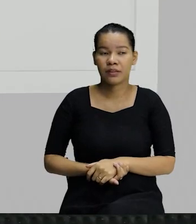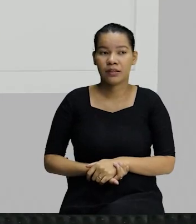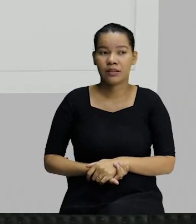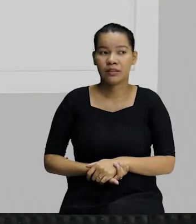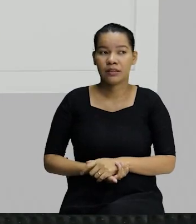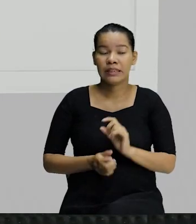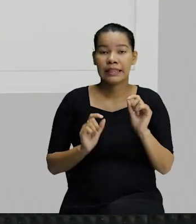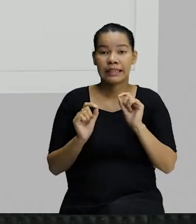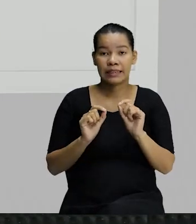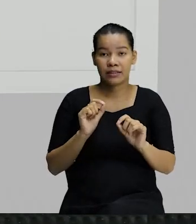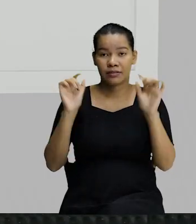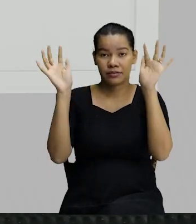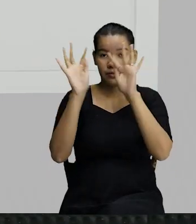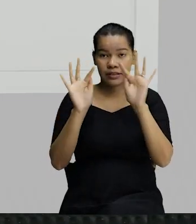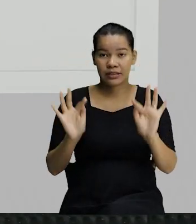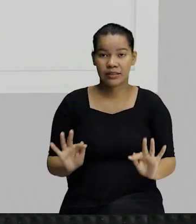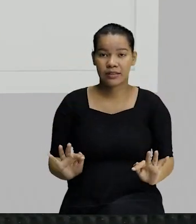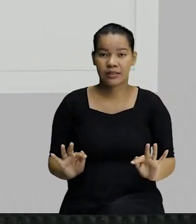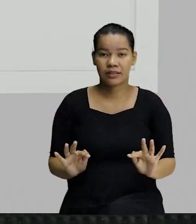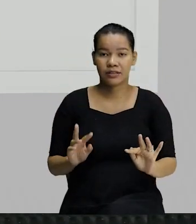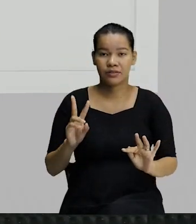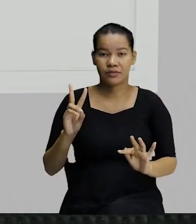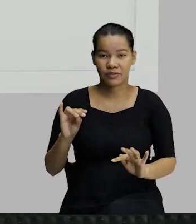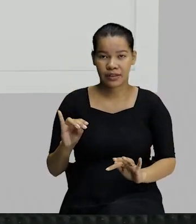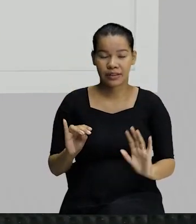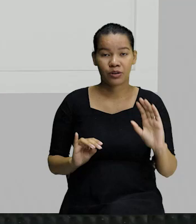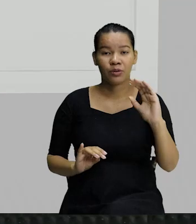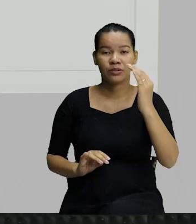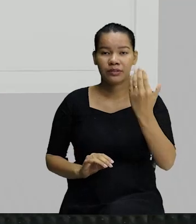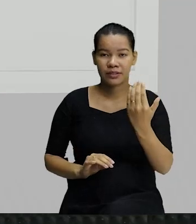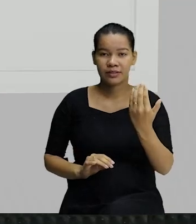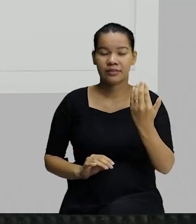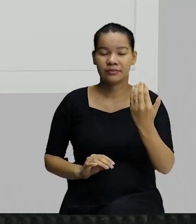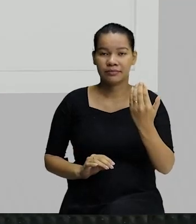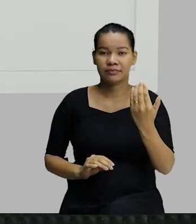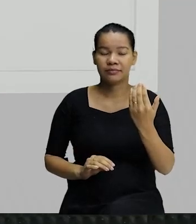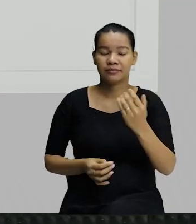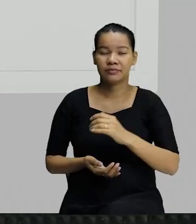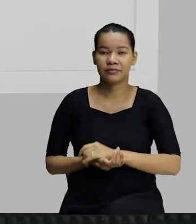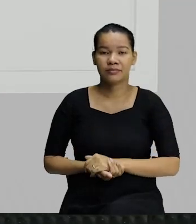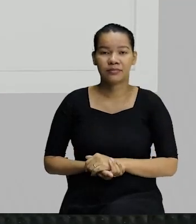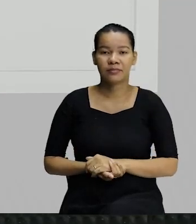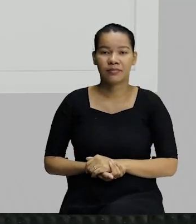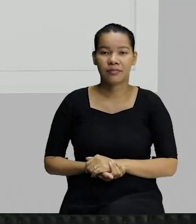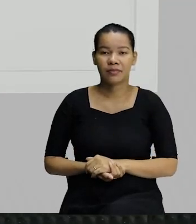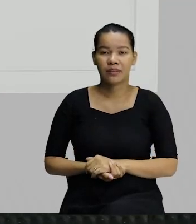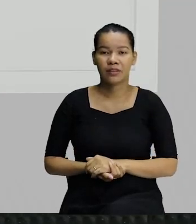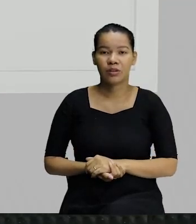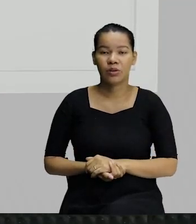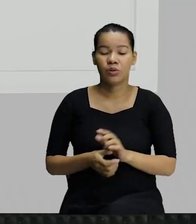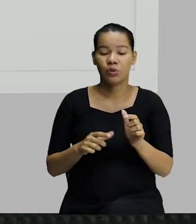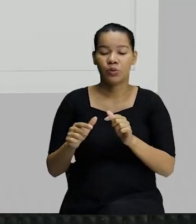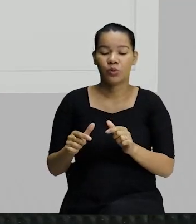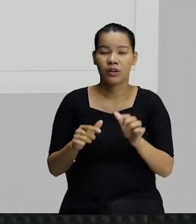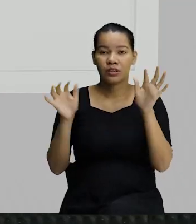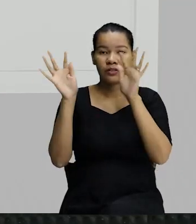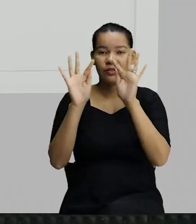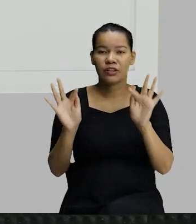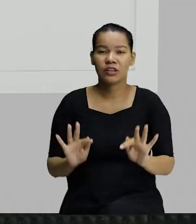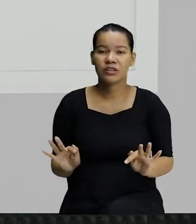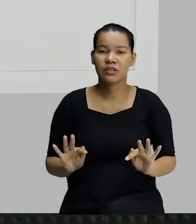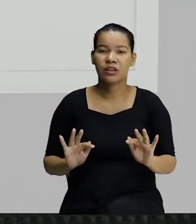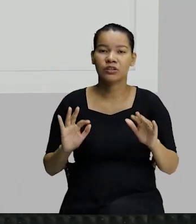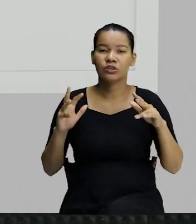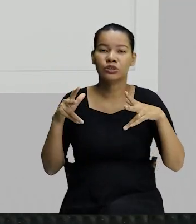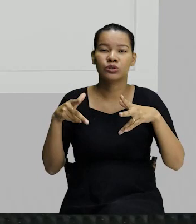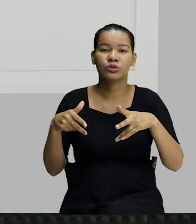esta felicidade ela vai ser exercida, o local da felicidade, o local de toda a